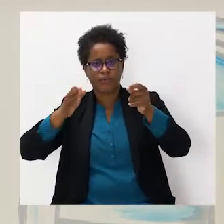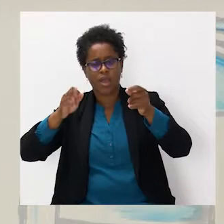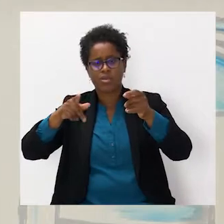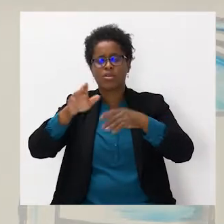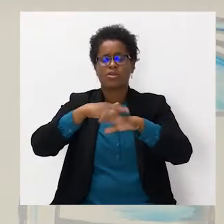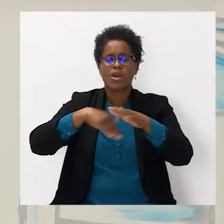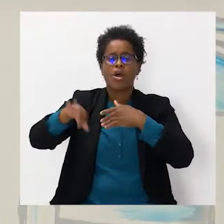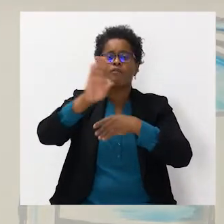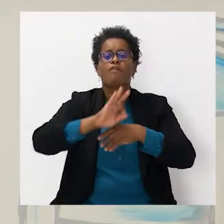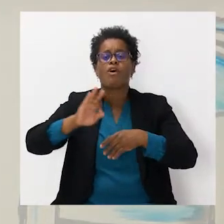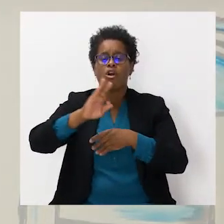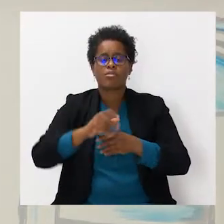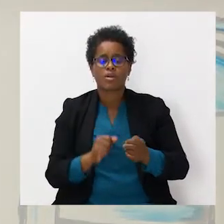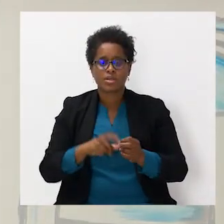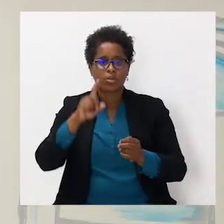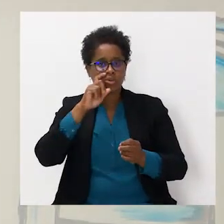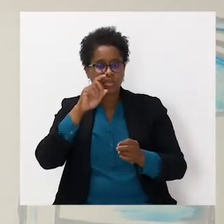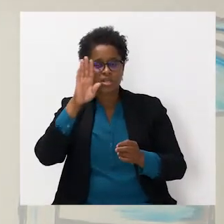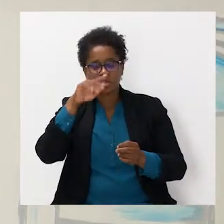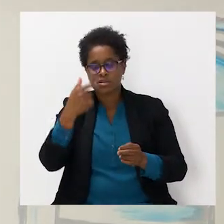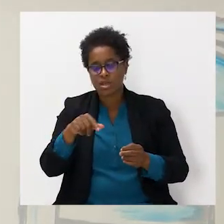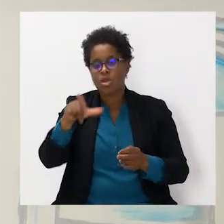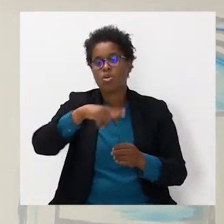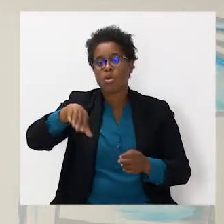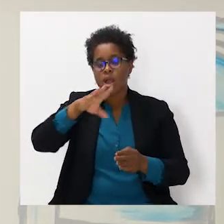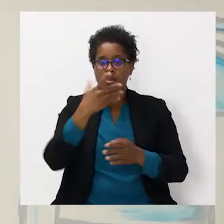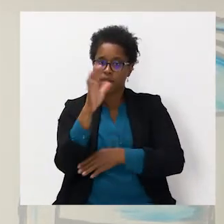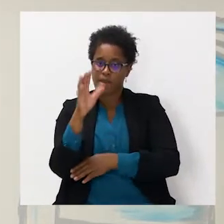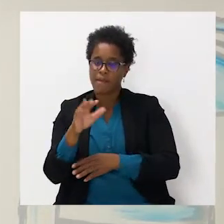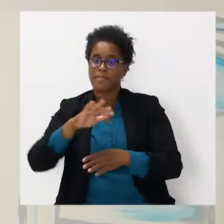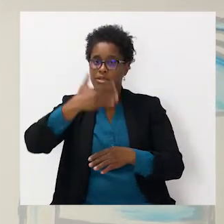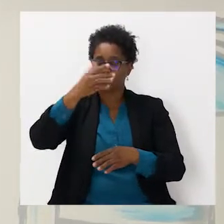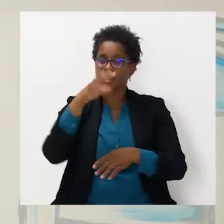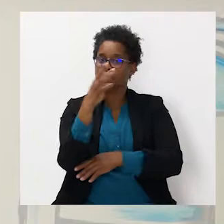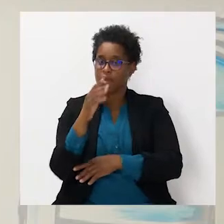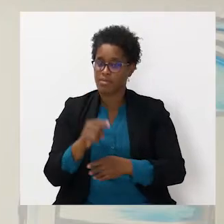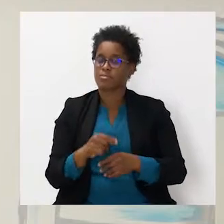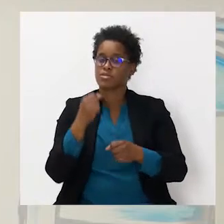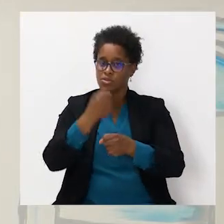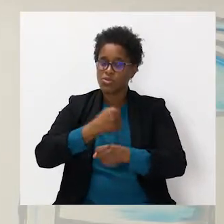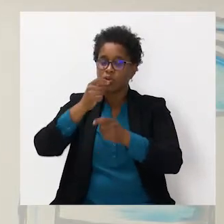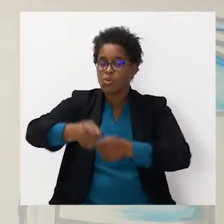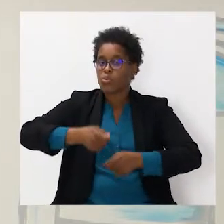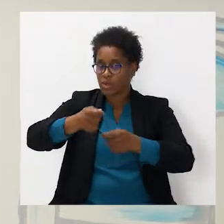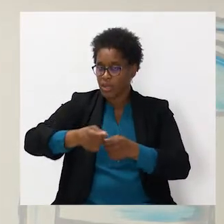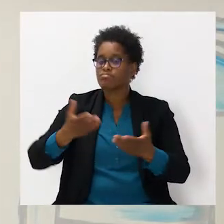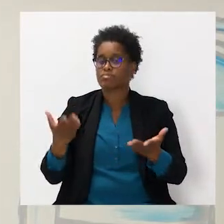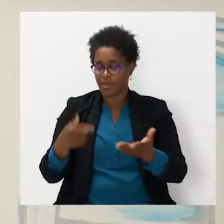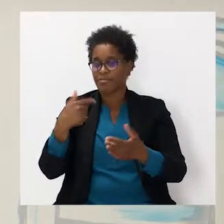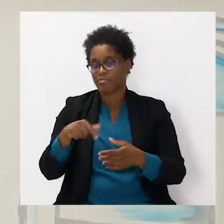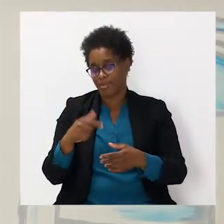de proteger se temos um lugar com plantas, principalmente as plantas cultivadas, não é? Então temos